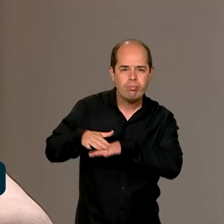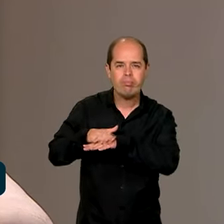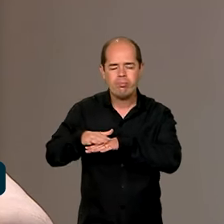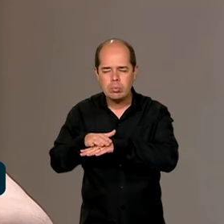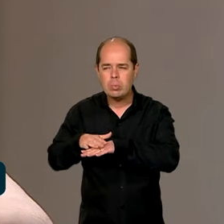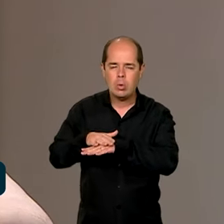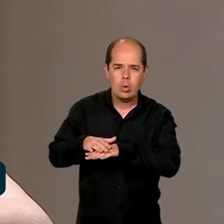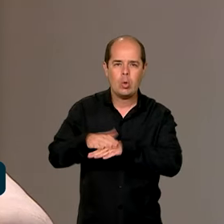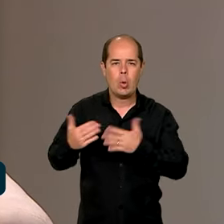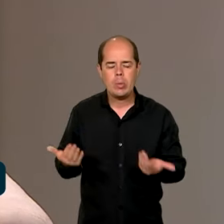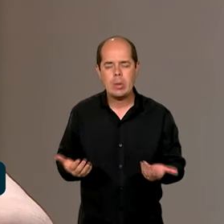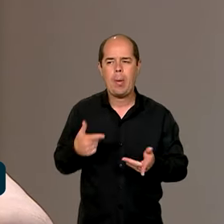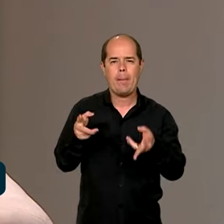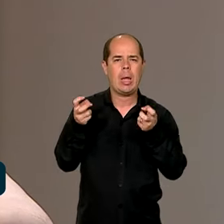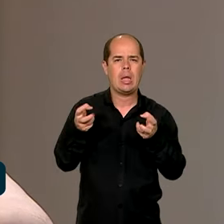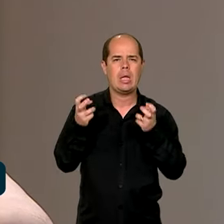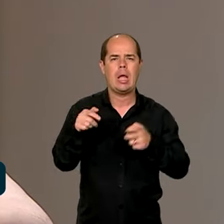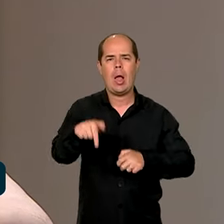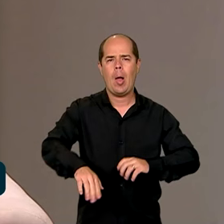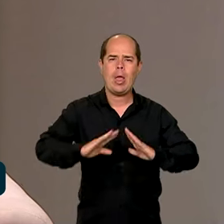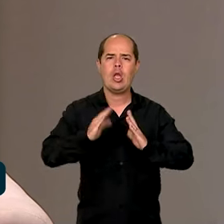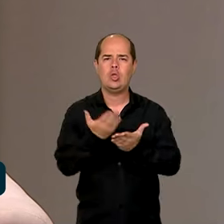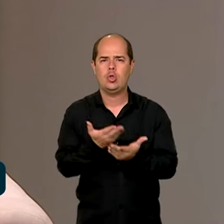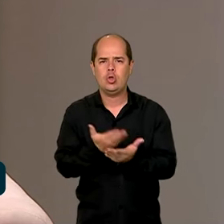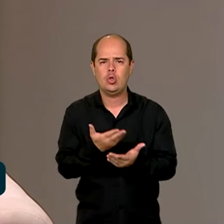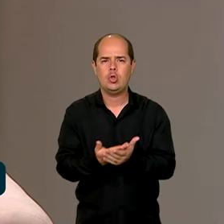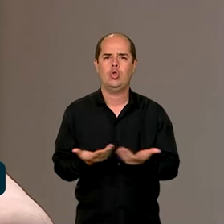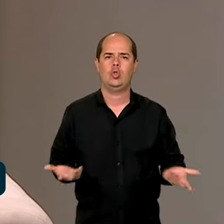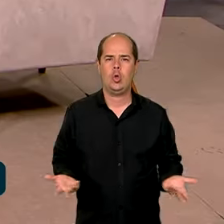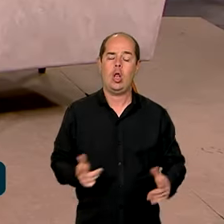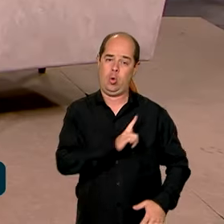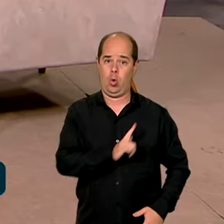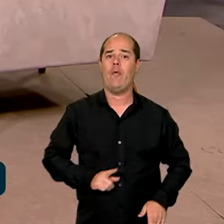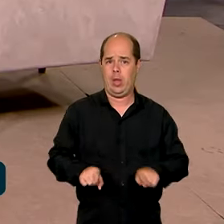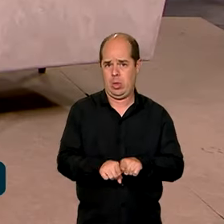escolas, principalmente nas escolas públicas, mas também em algumas escolas particulares,